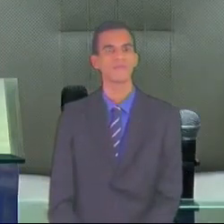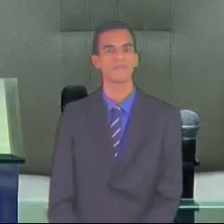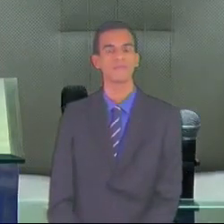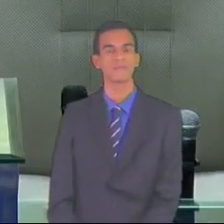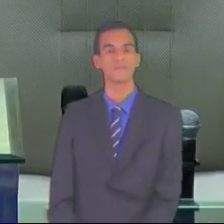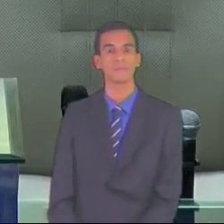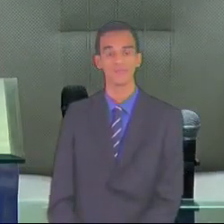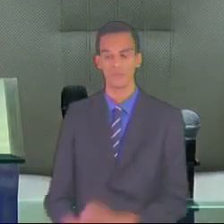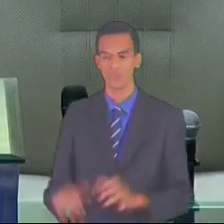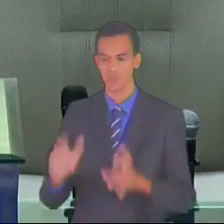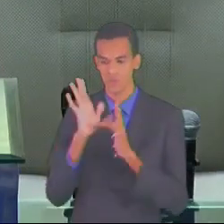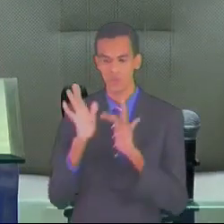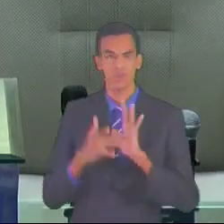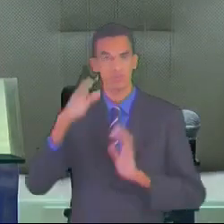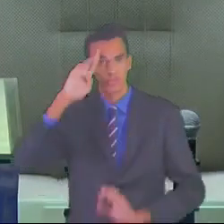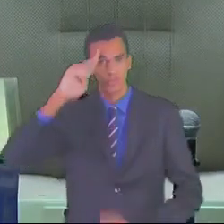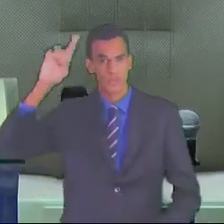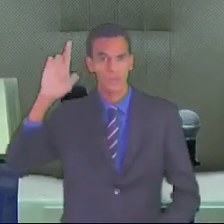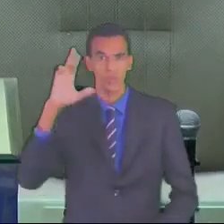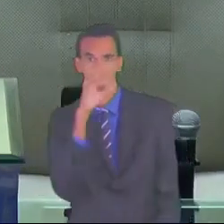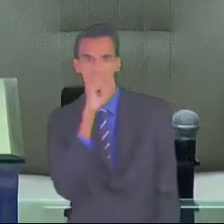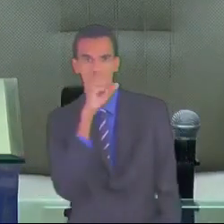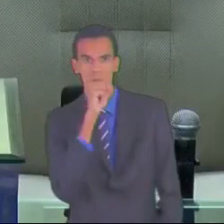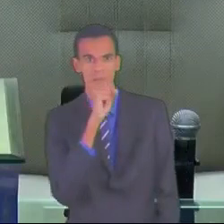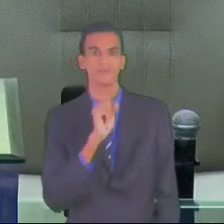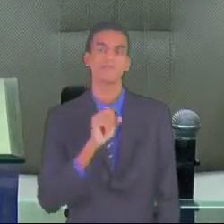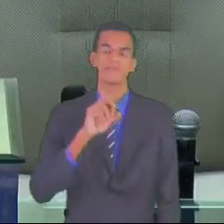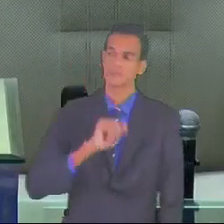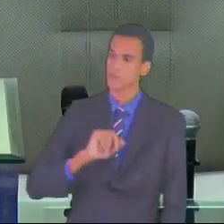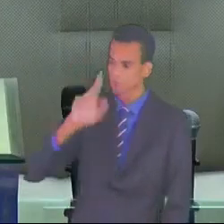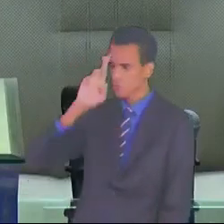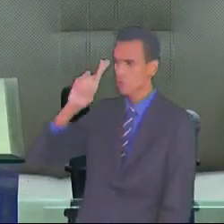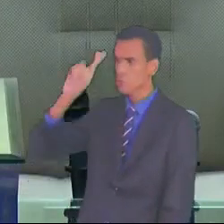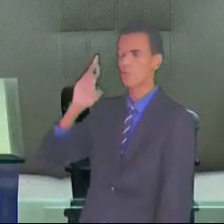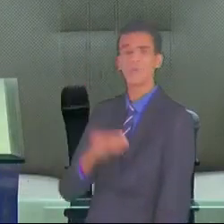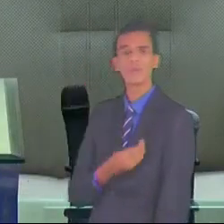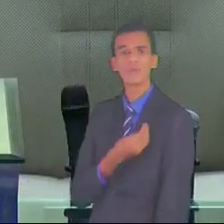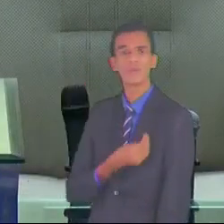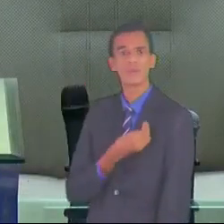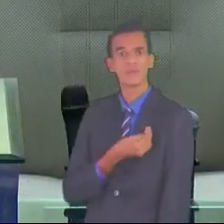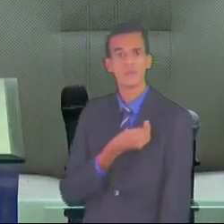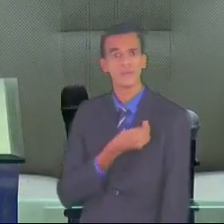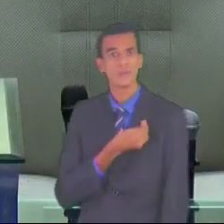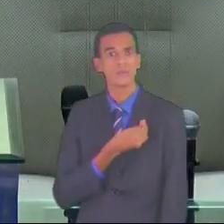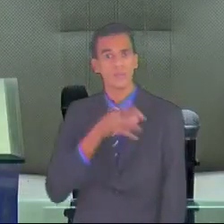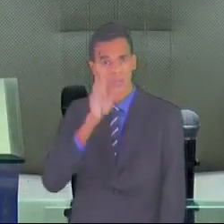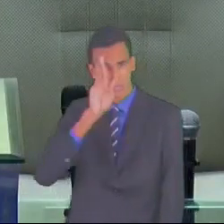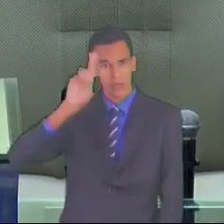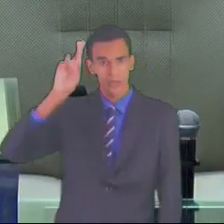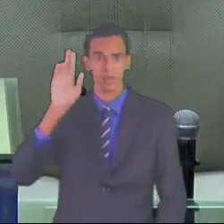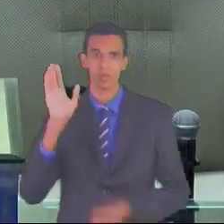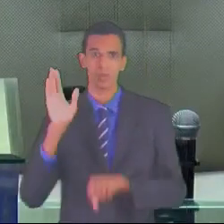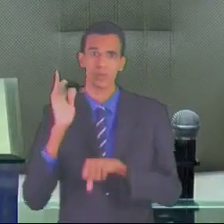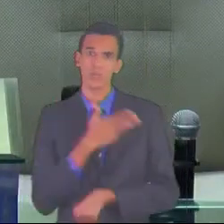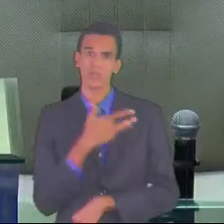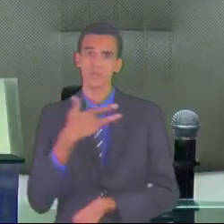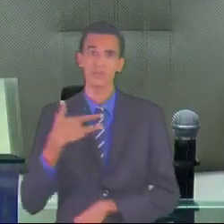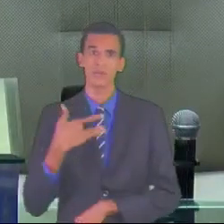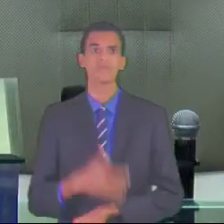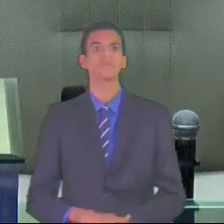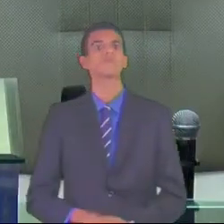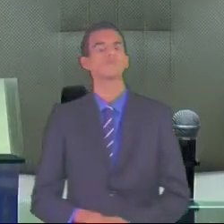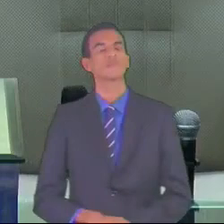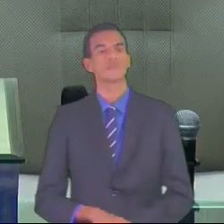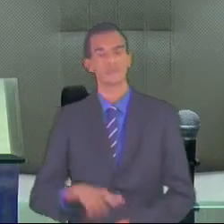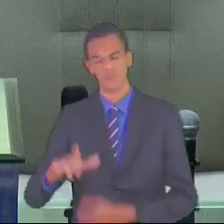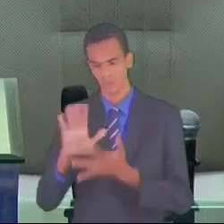Ele é Senhor do sábado, Ele é Senhor da vida, Ele é Senhor da saúde, Ele tem a